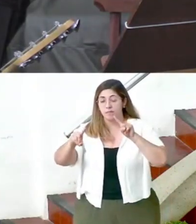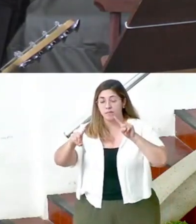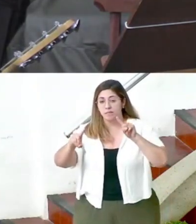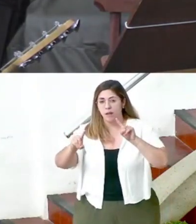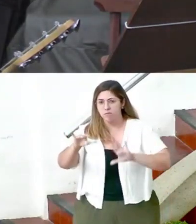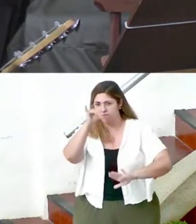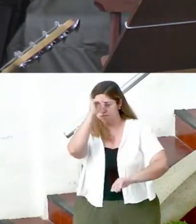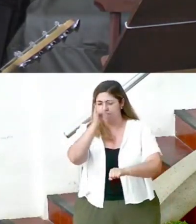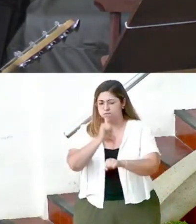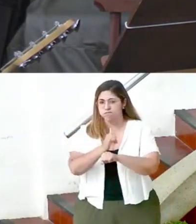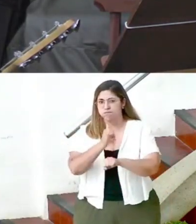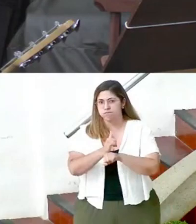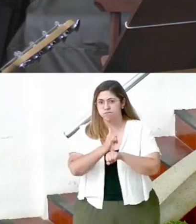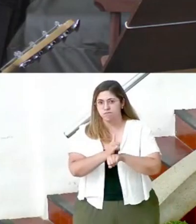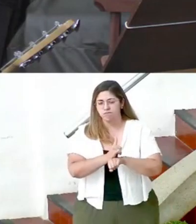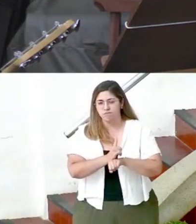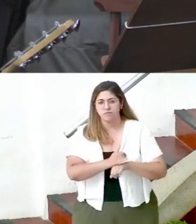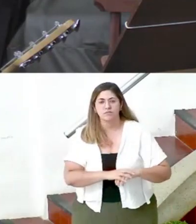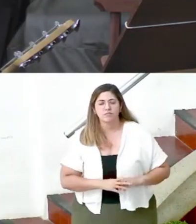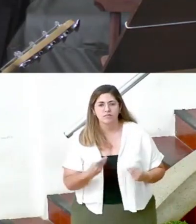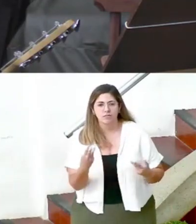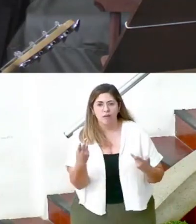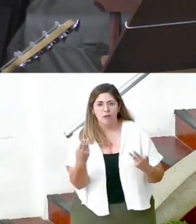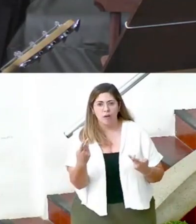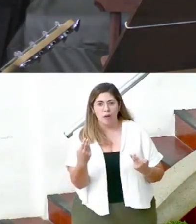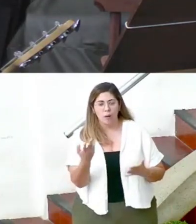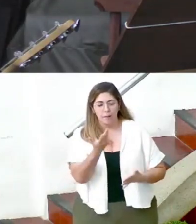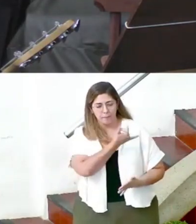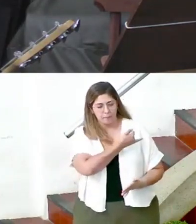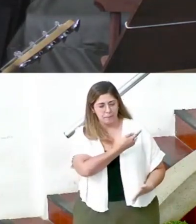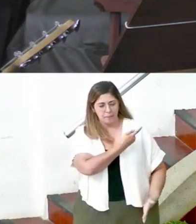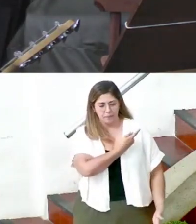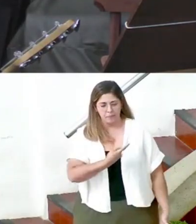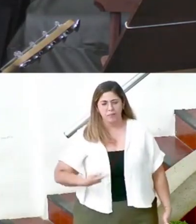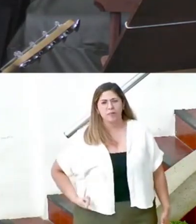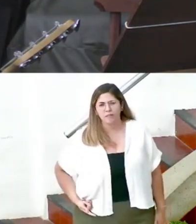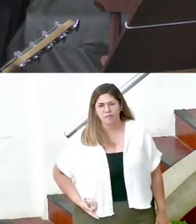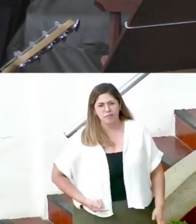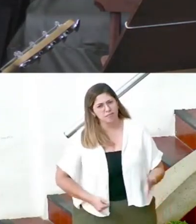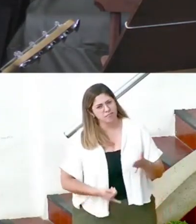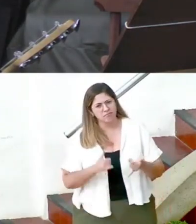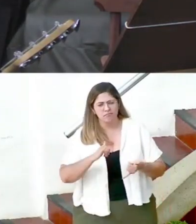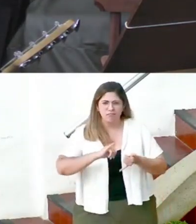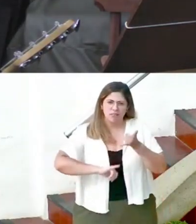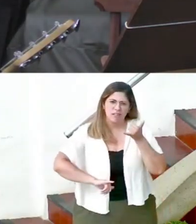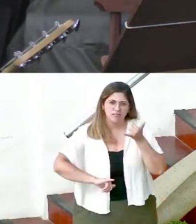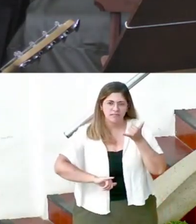Procônsul é como se fosse um embaixador hoje. É como se hoje tivesse que fazer direito, fazer curso de